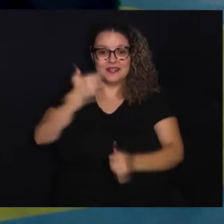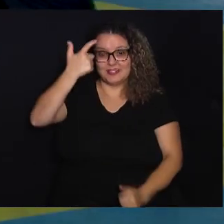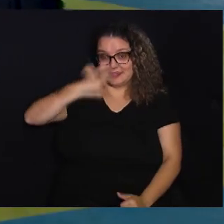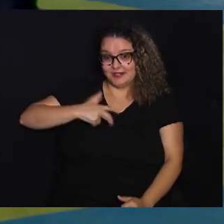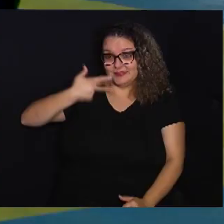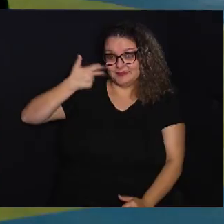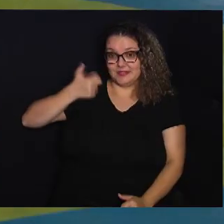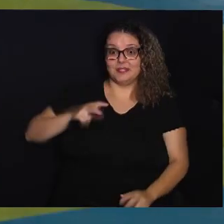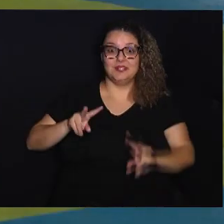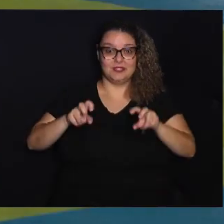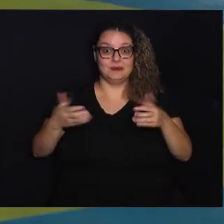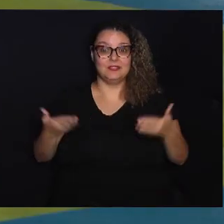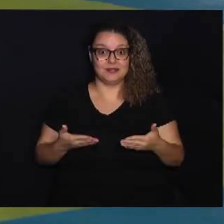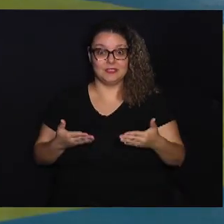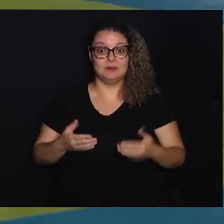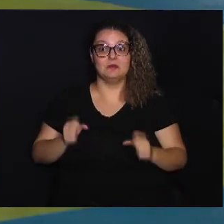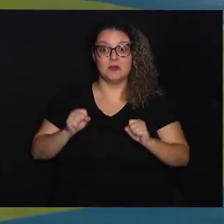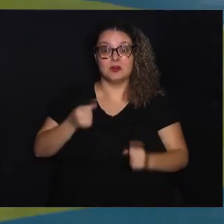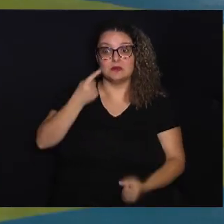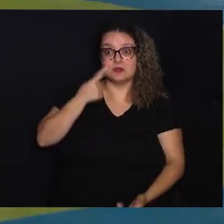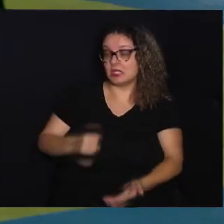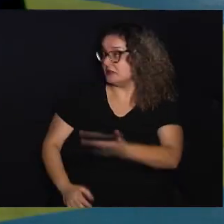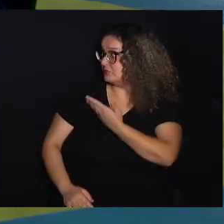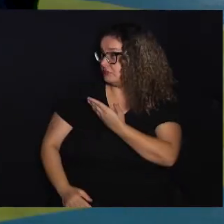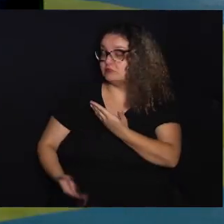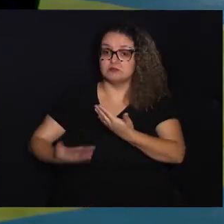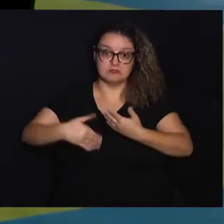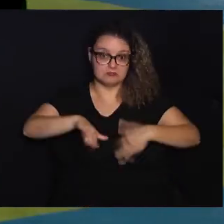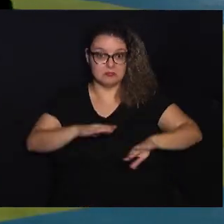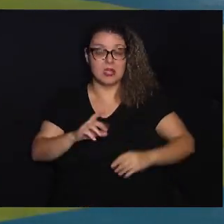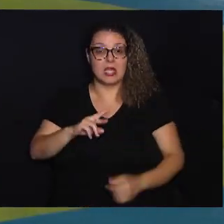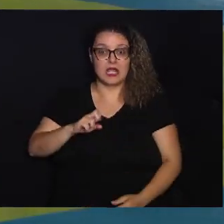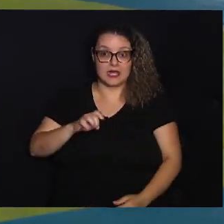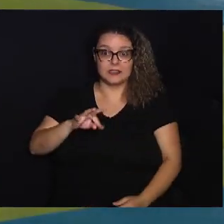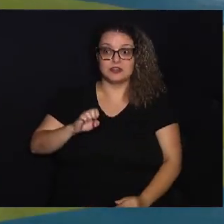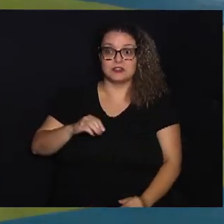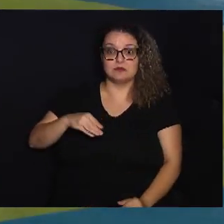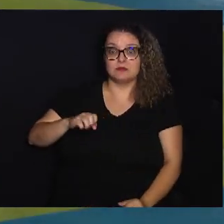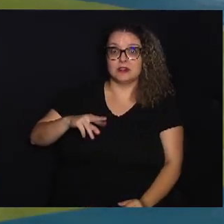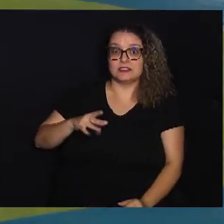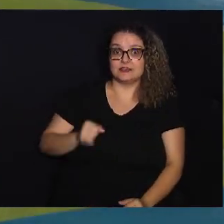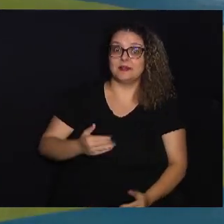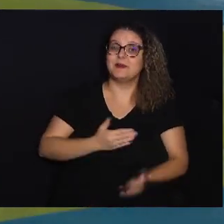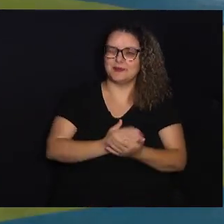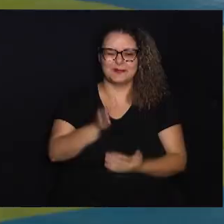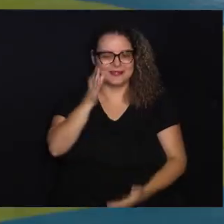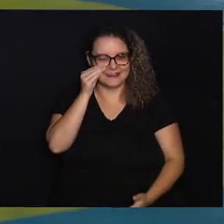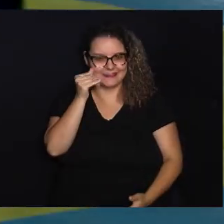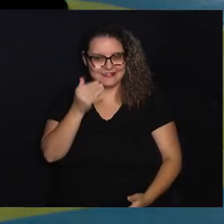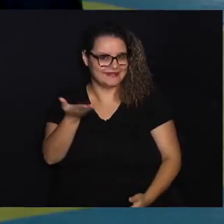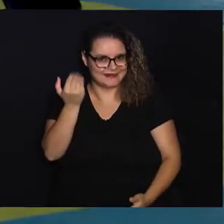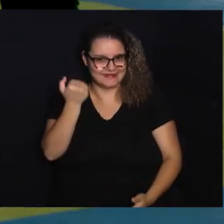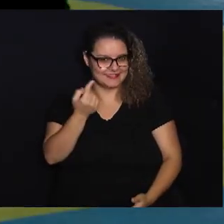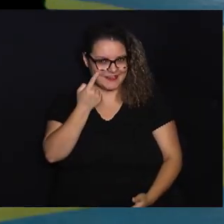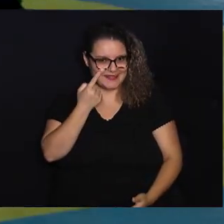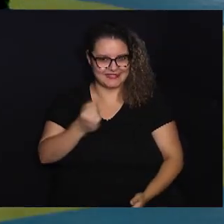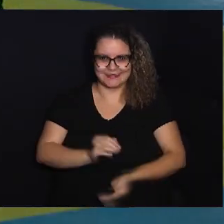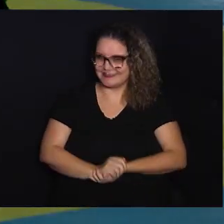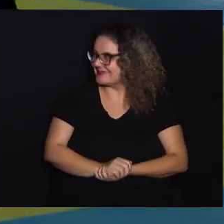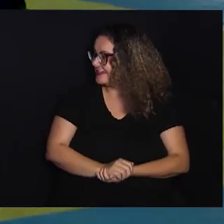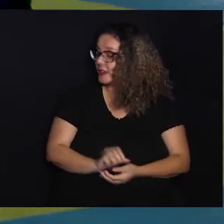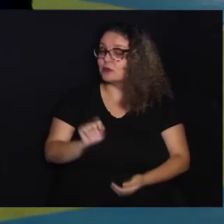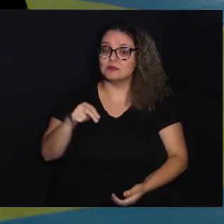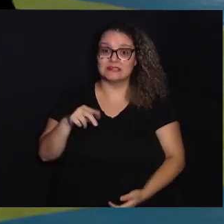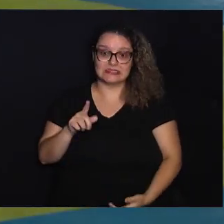Olha o esporte aí, eu sou o Rafael Turati. O tema de hoje, como vocês podem ver, é uma arte marcial. E como sempre, a gente começa com algumas